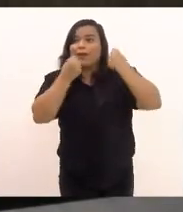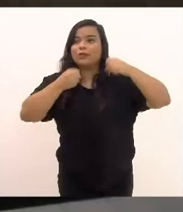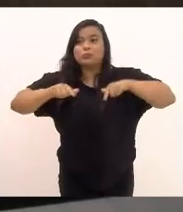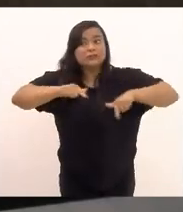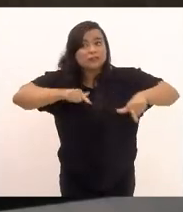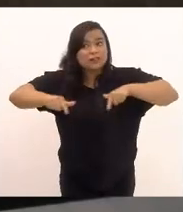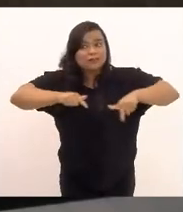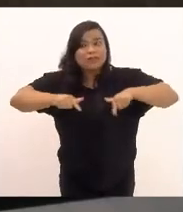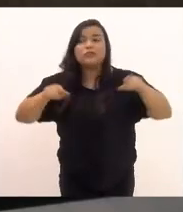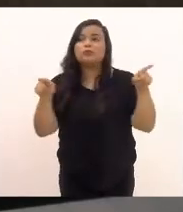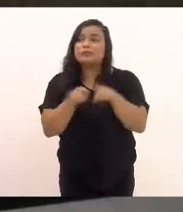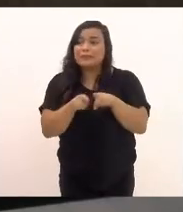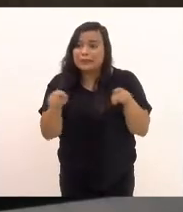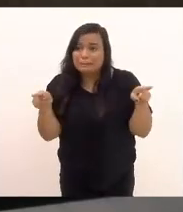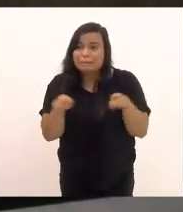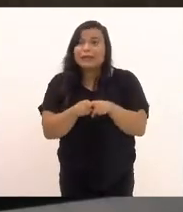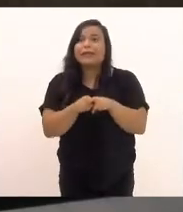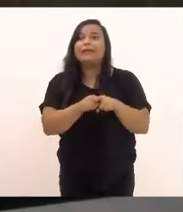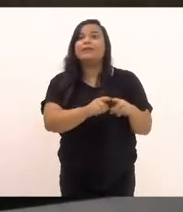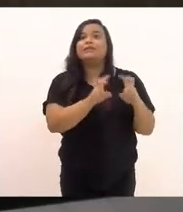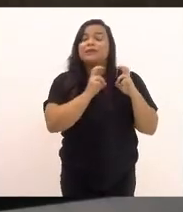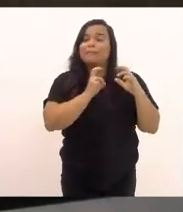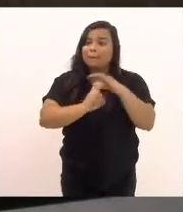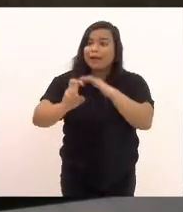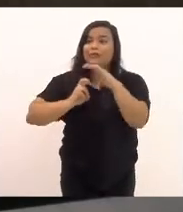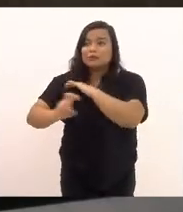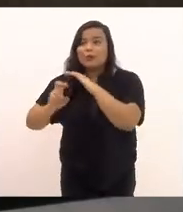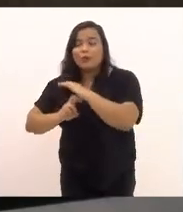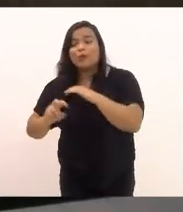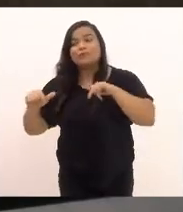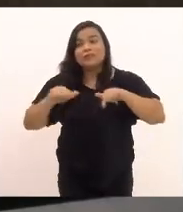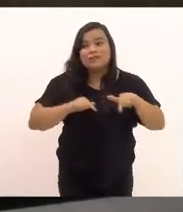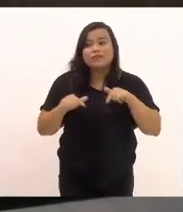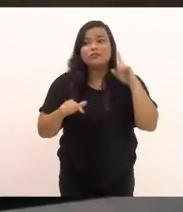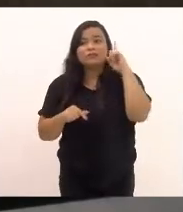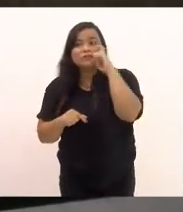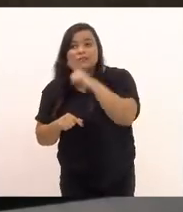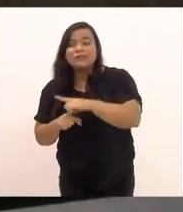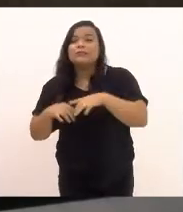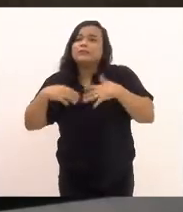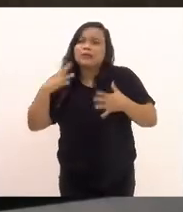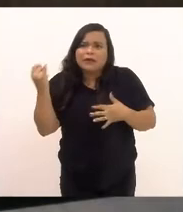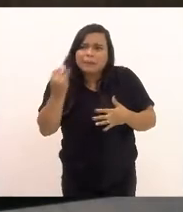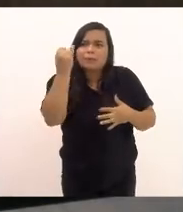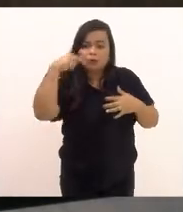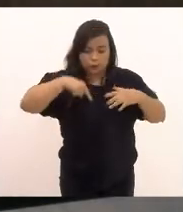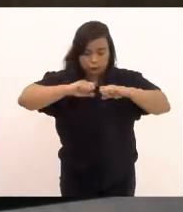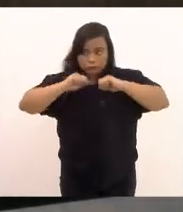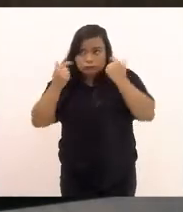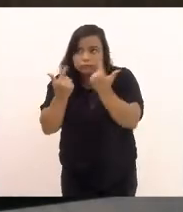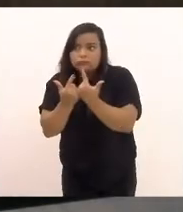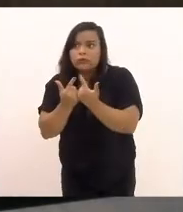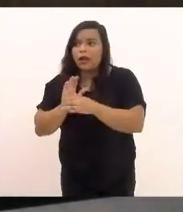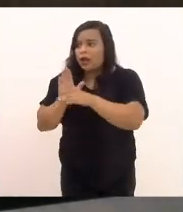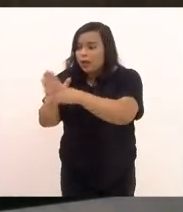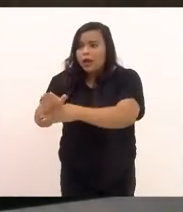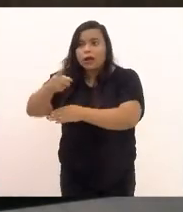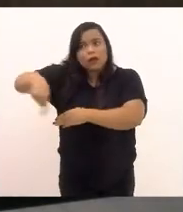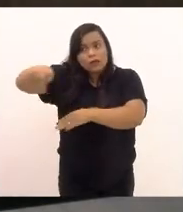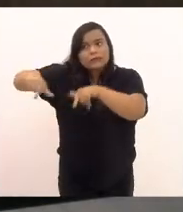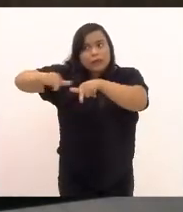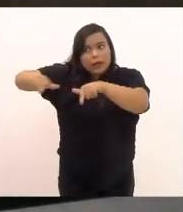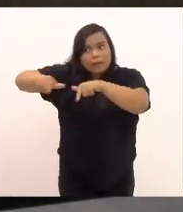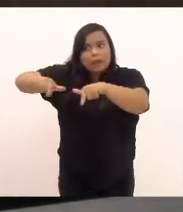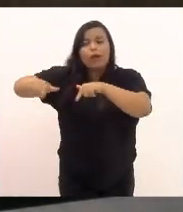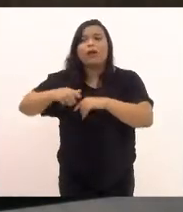serviço dos trens do metrô. Então, é importante que essa casa esteja ao lado dos trabalhadores e